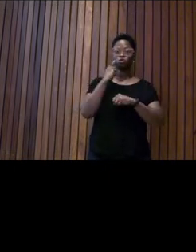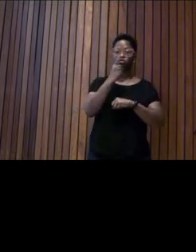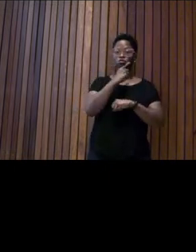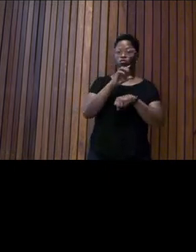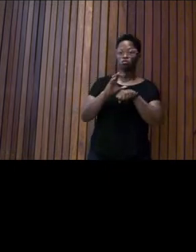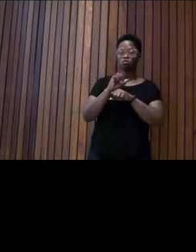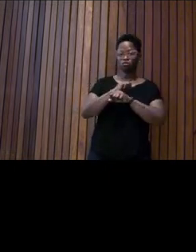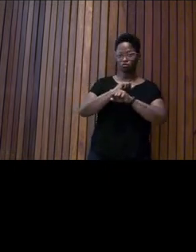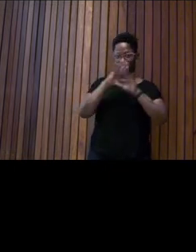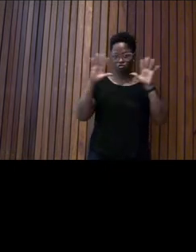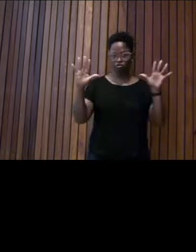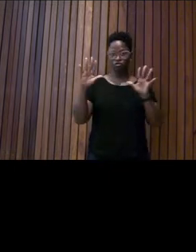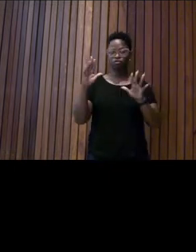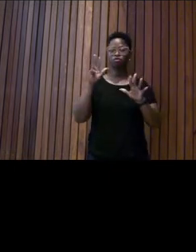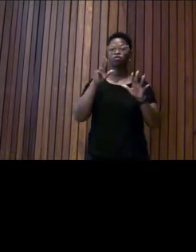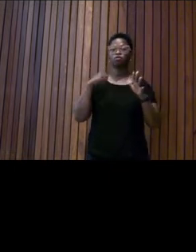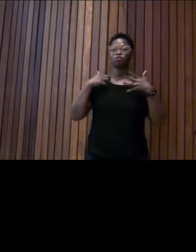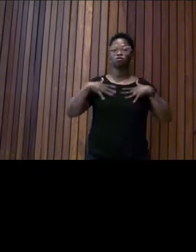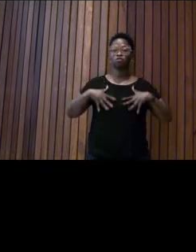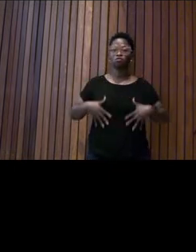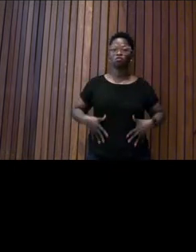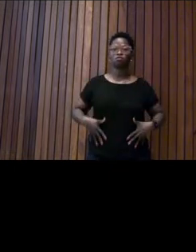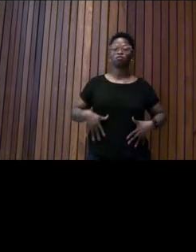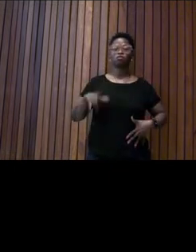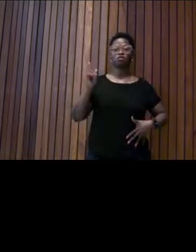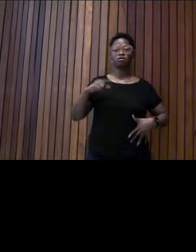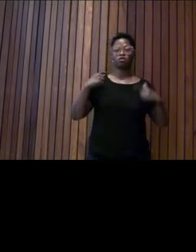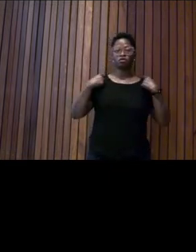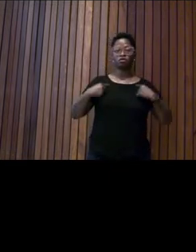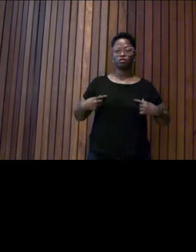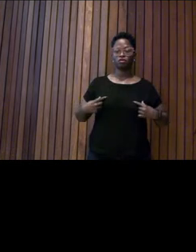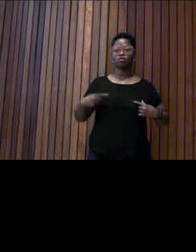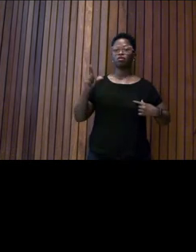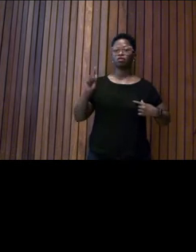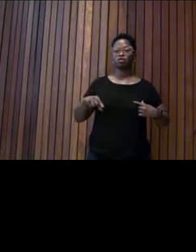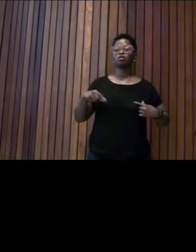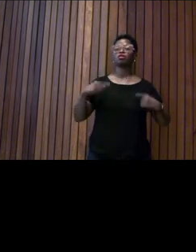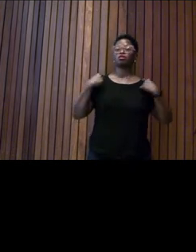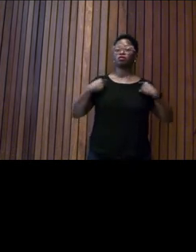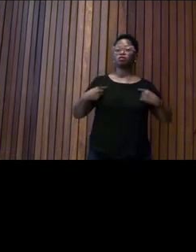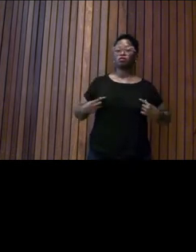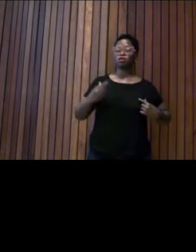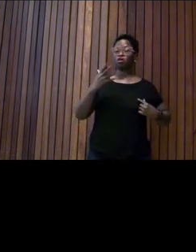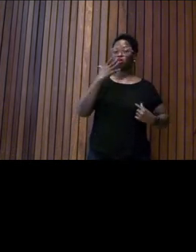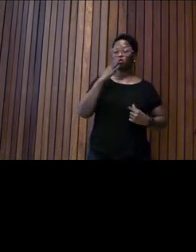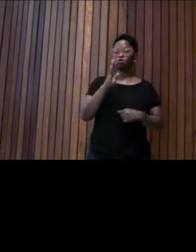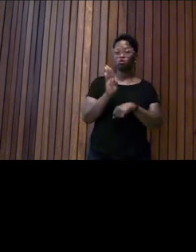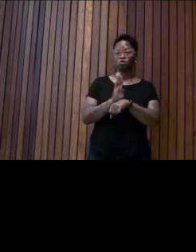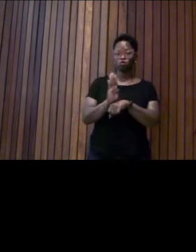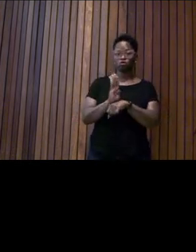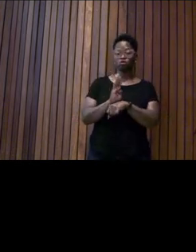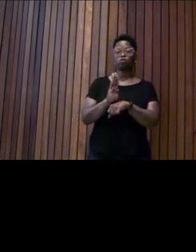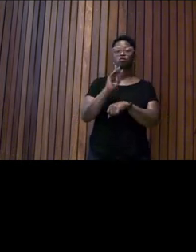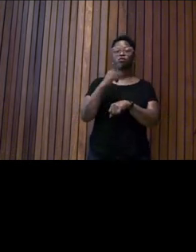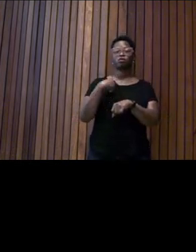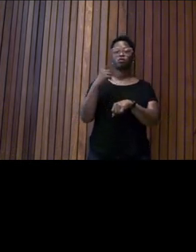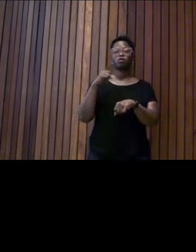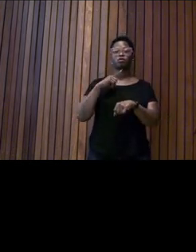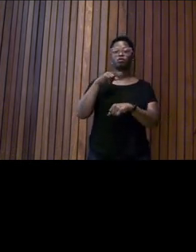castanho claro, visto hoje um macacão sem mangas de cor bege.